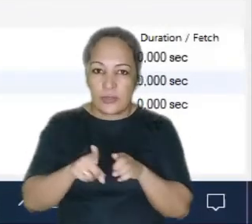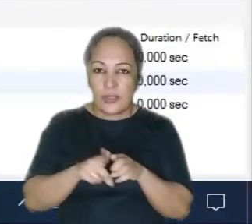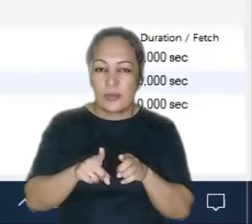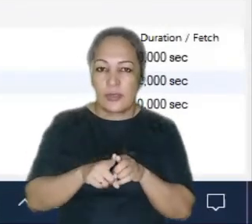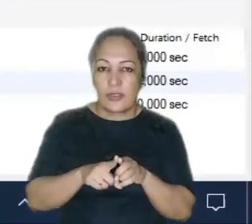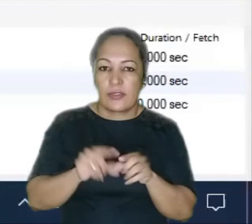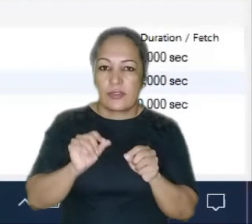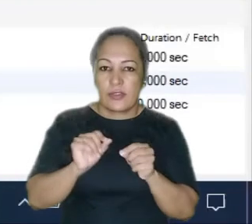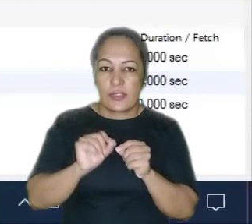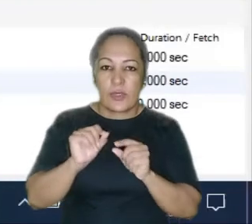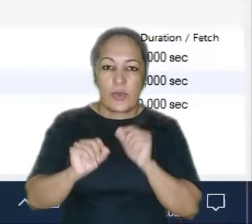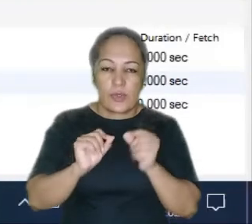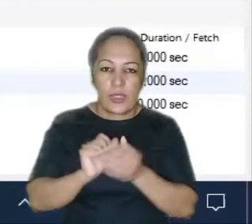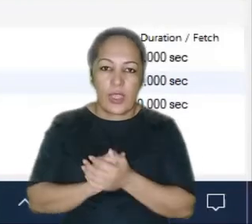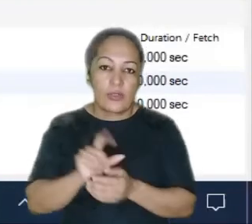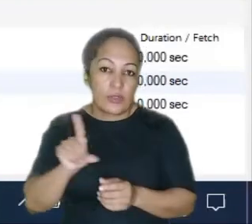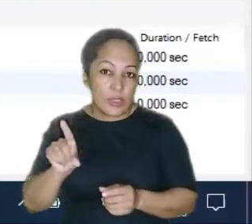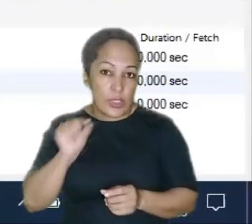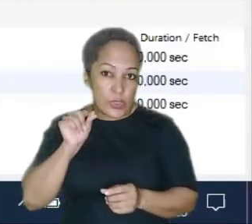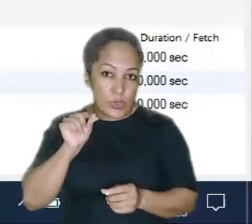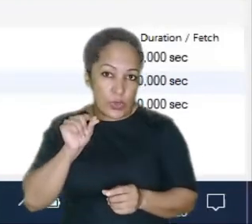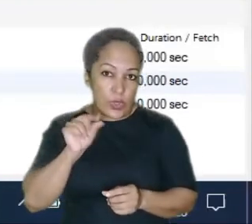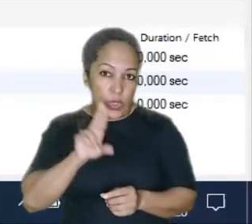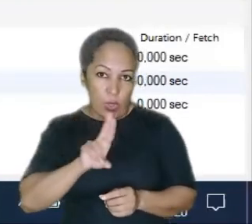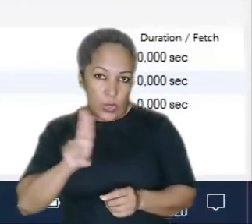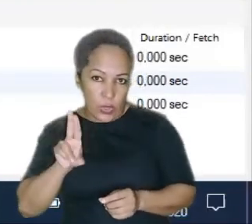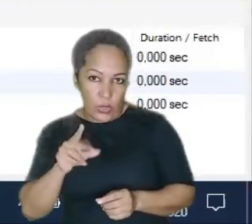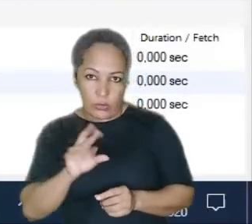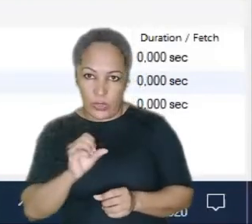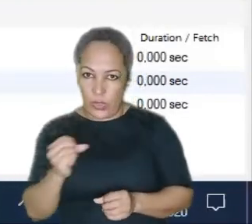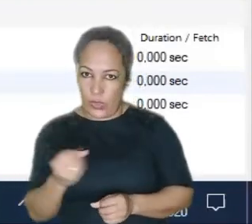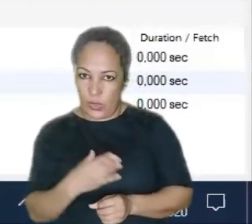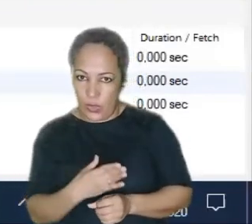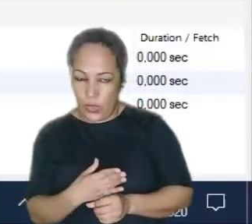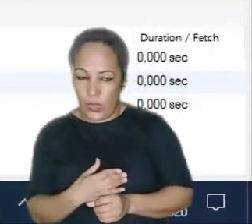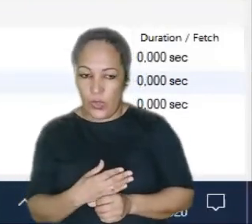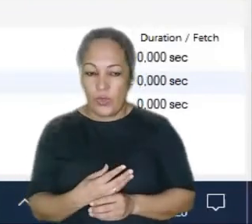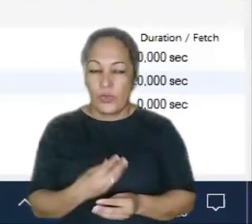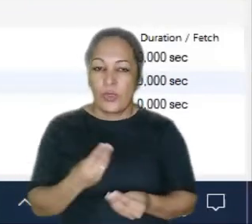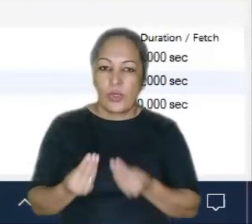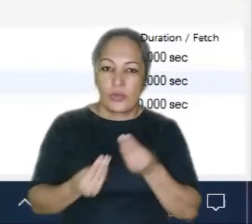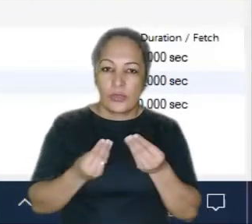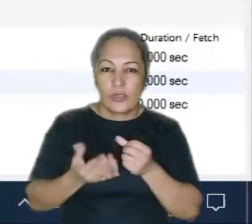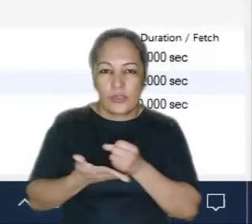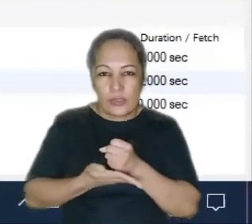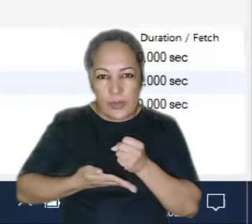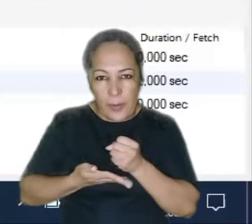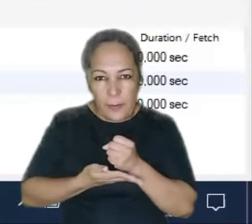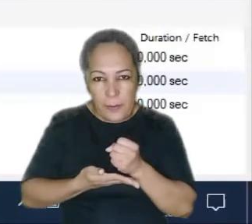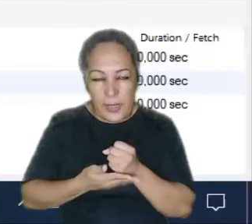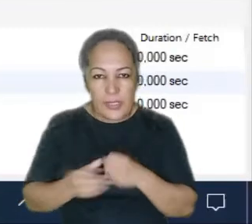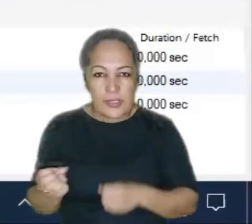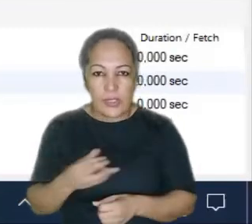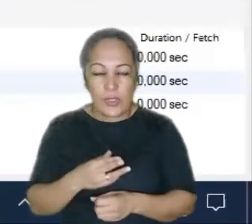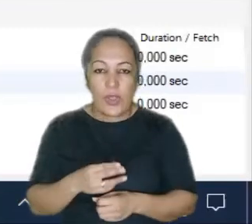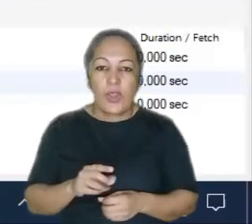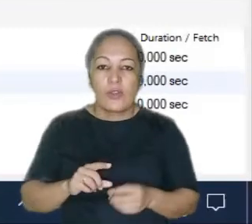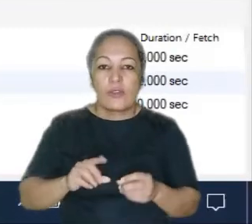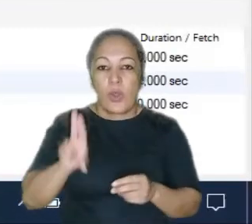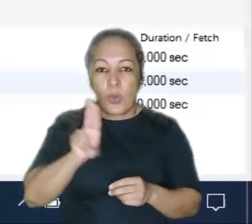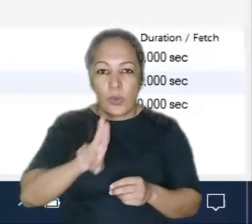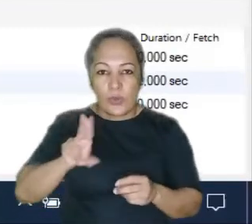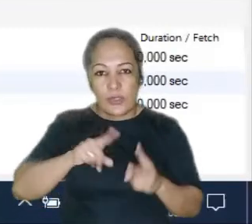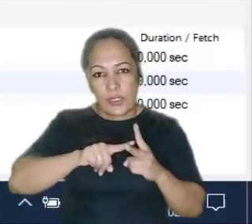define o nome do novo esquema. É como se você fosse criar uma base de dados de forma usando a ferramenta. Aqui, ó, para criar uma